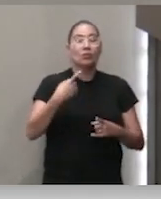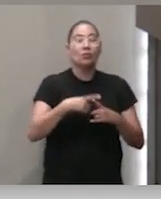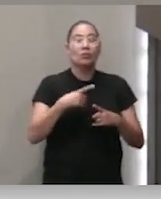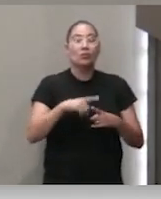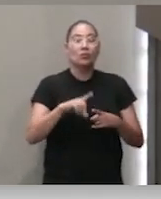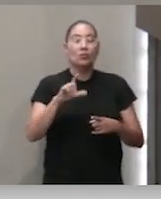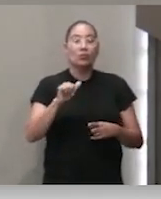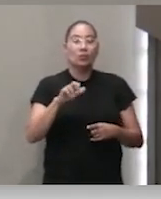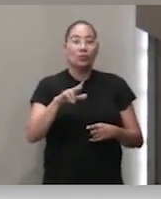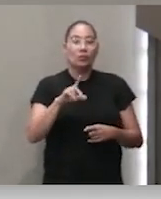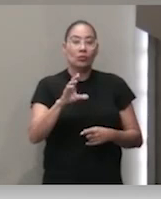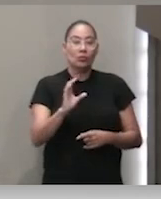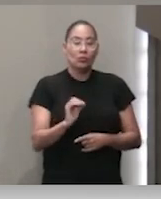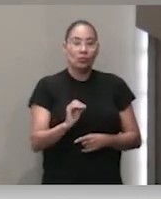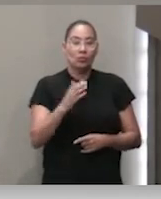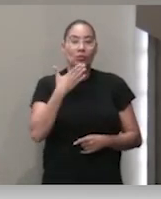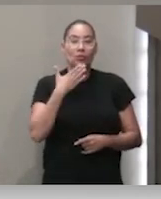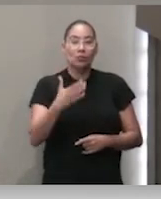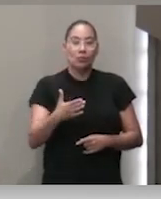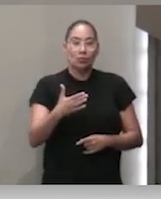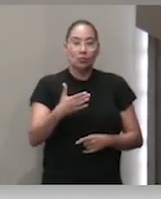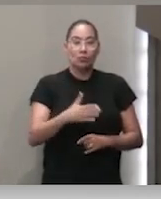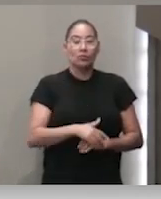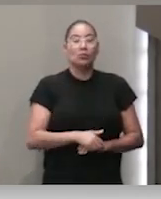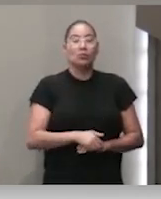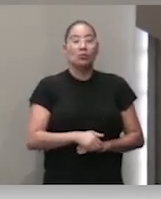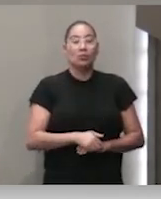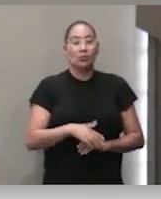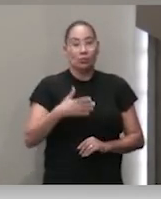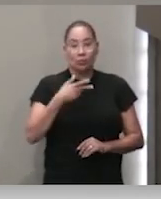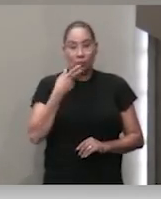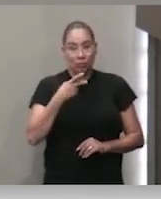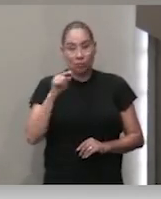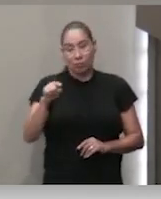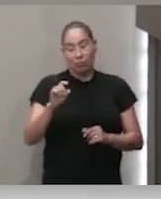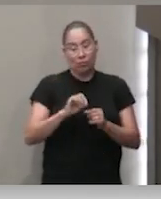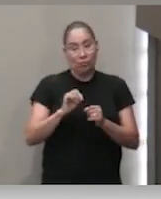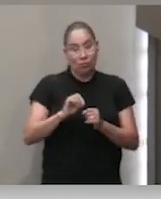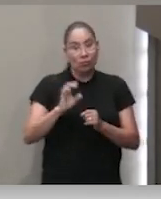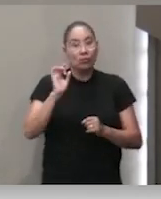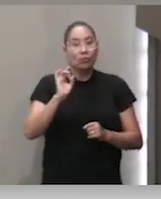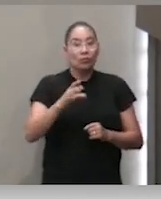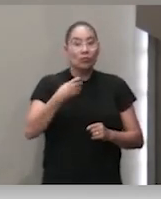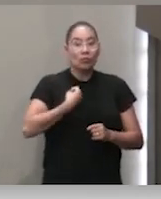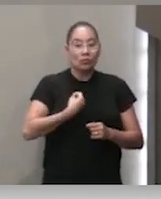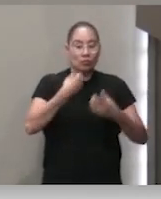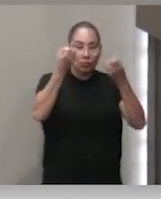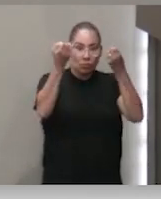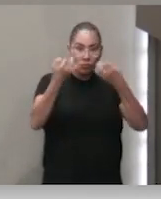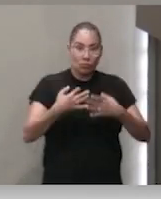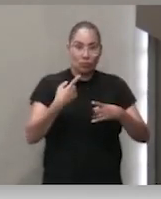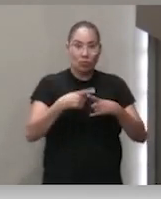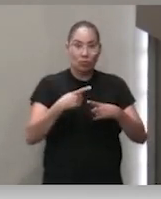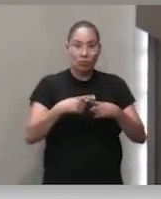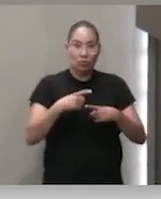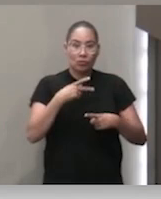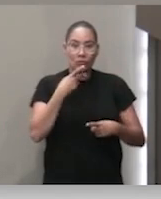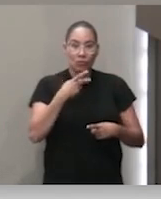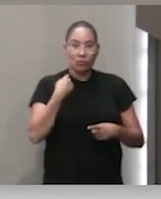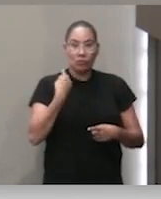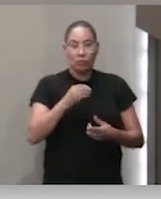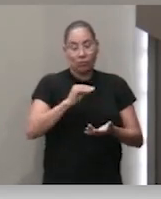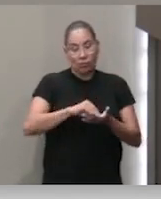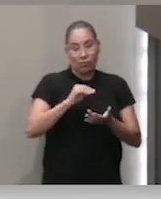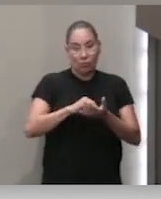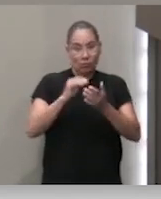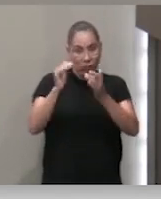Rosso acertou com o prefeito Pedro Almeida. Não estou dizendo que o senhor não fez. Então, só estou lhe explicando, porque o senhor disse que nós estávamos faltando com respeito para o